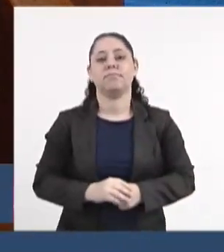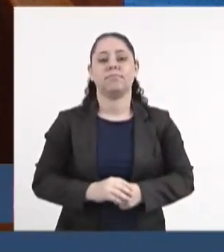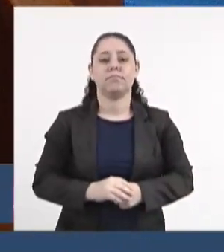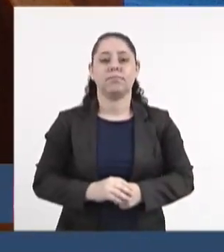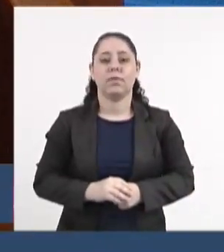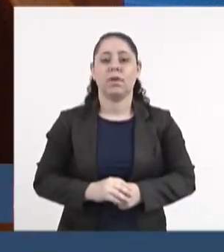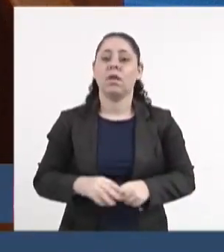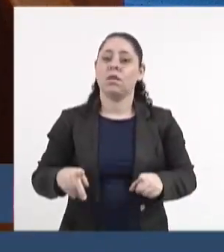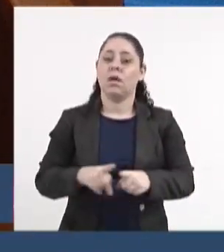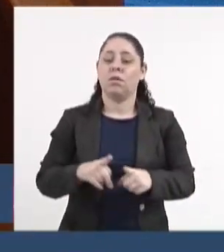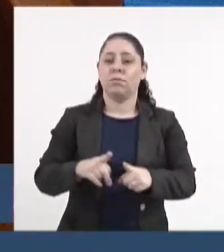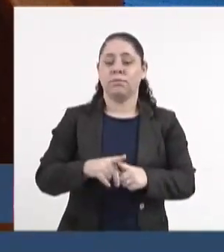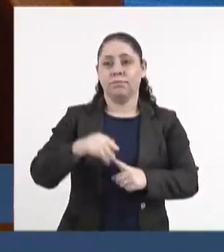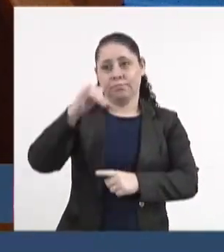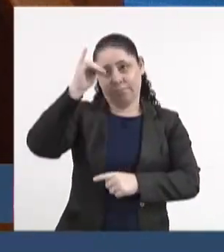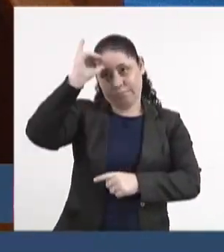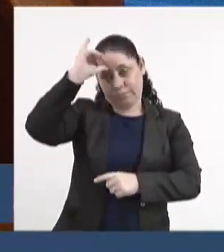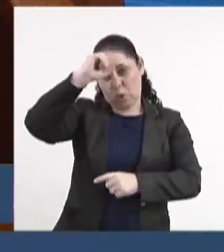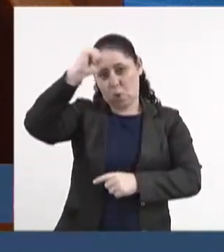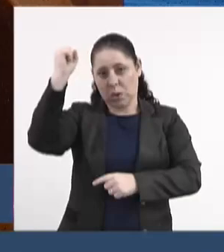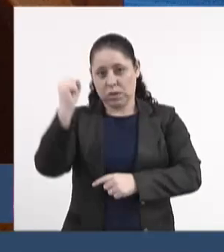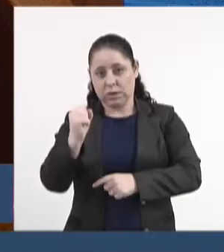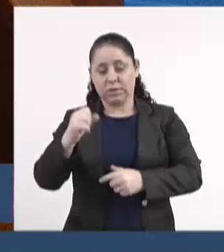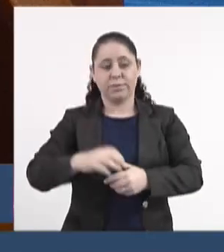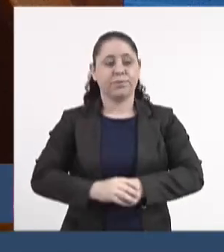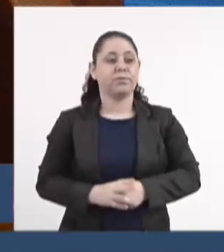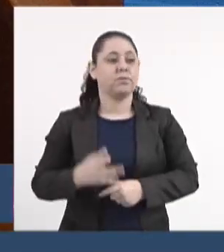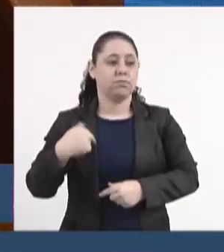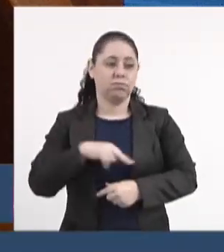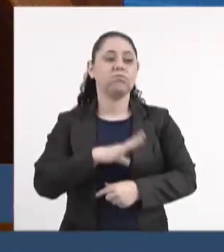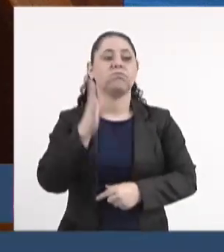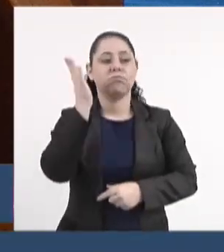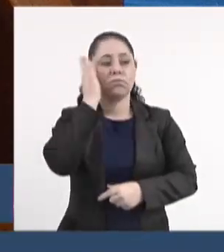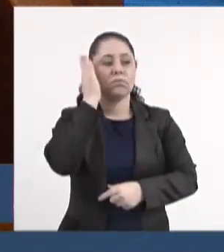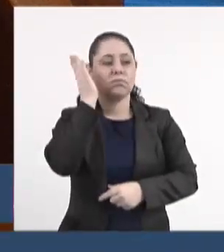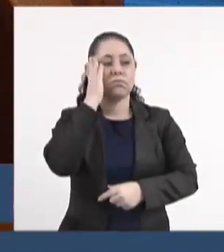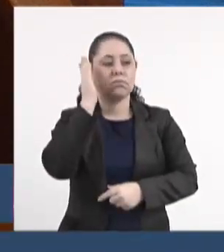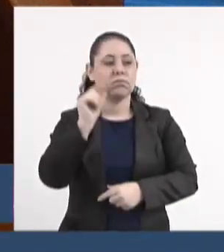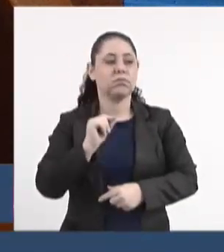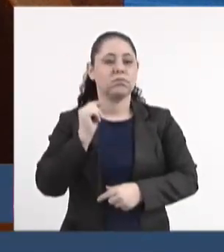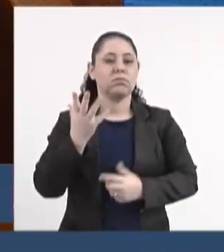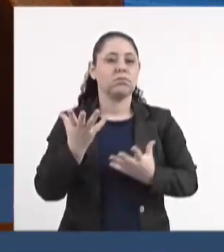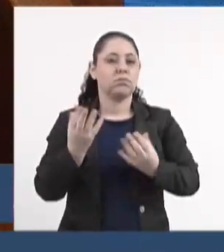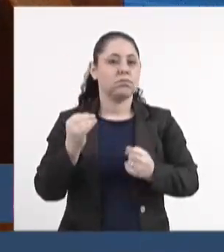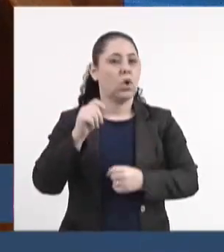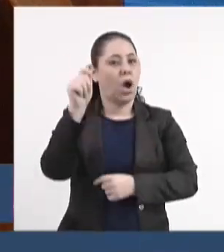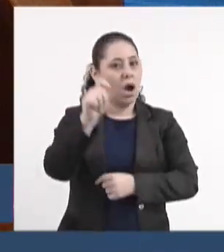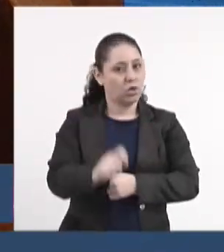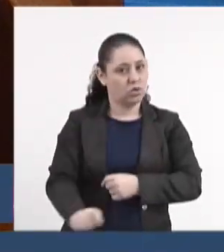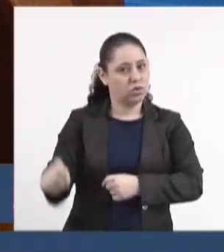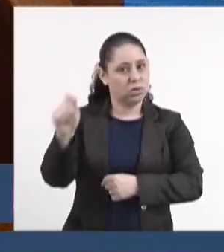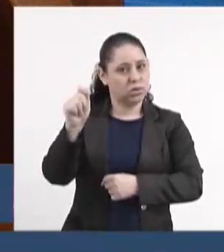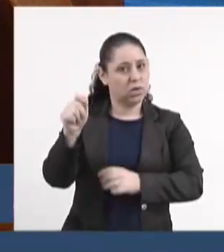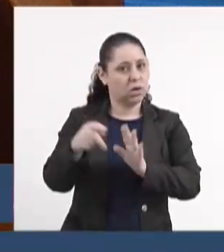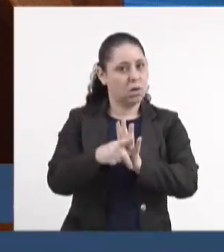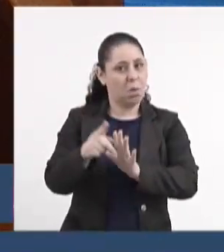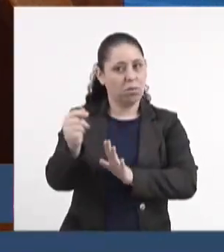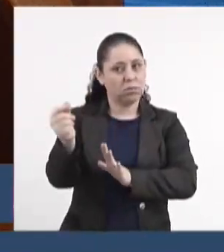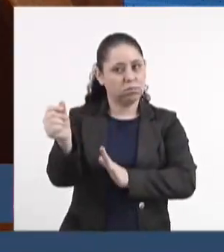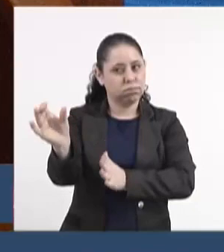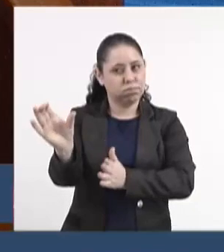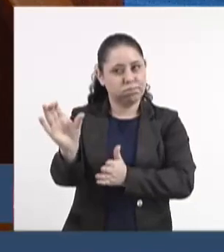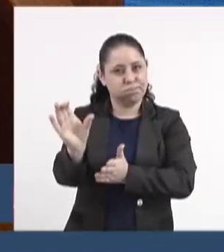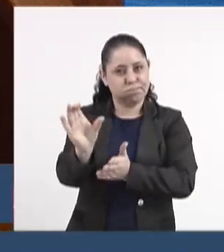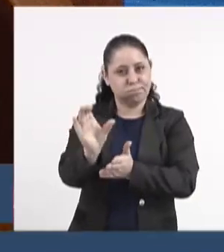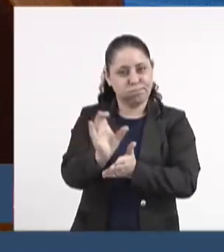e a pecuária. E nós sabemos que muitas associações que